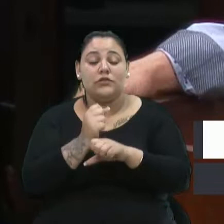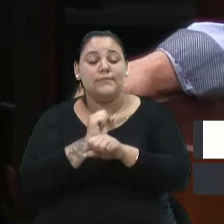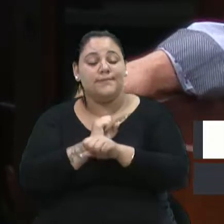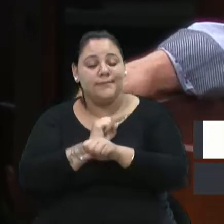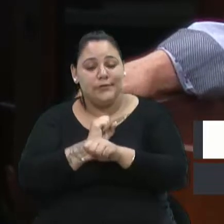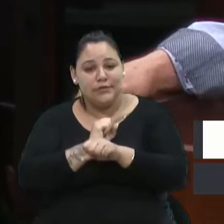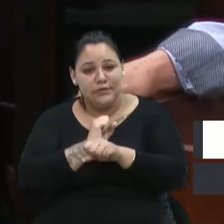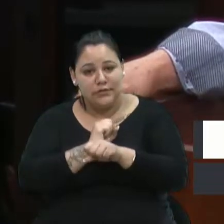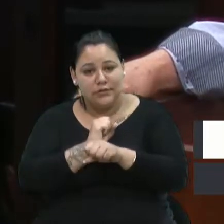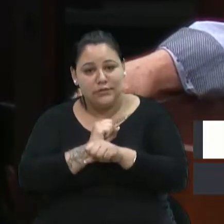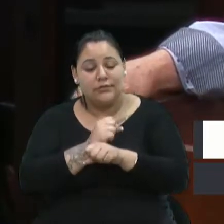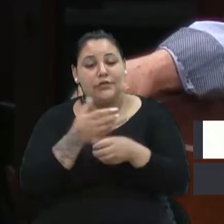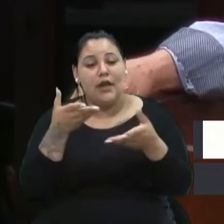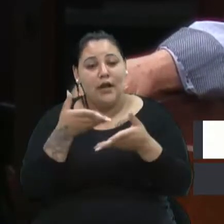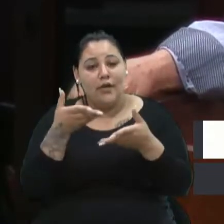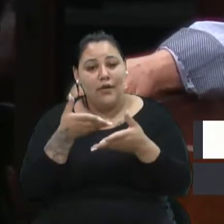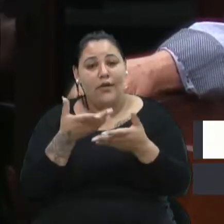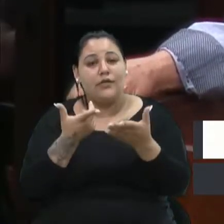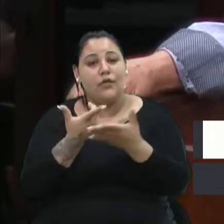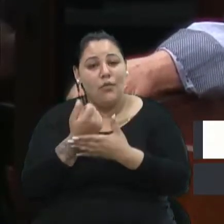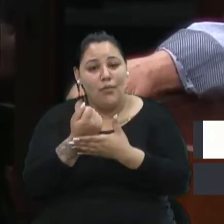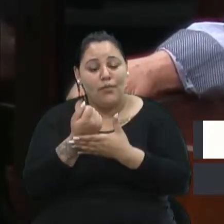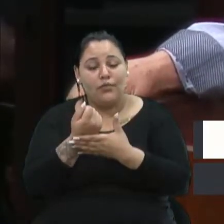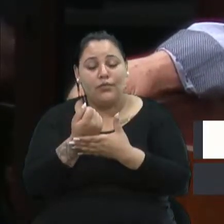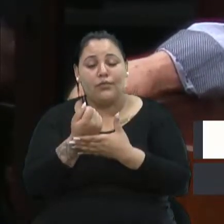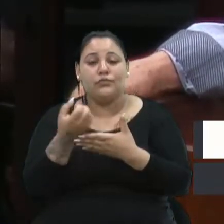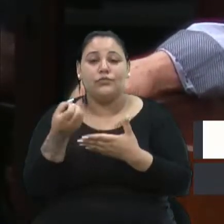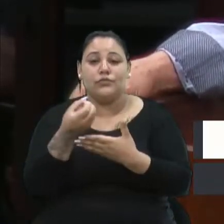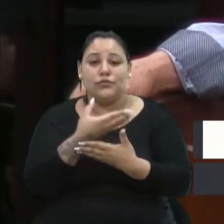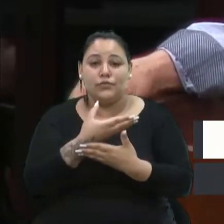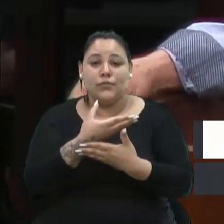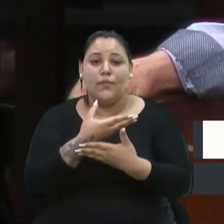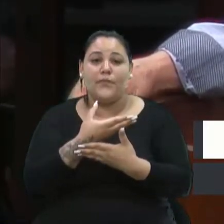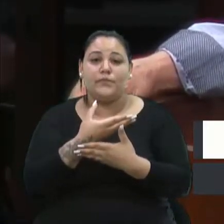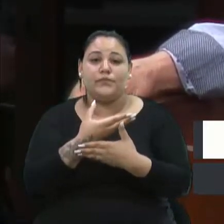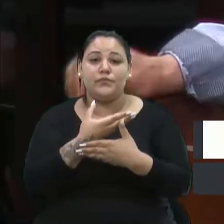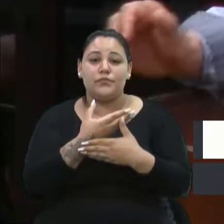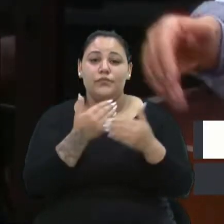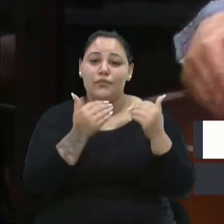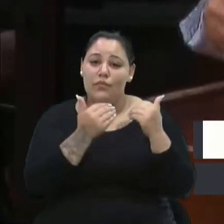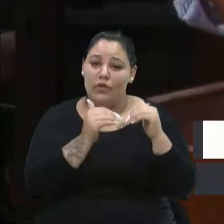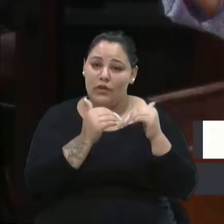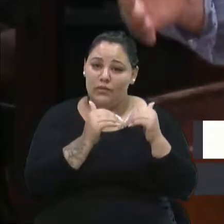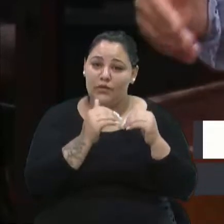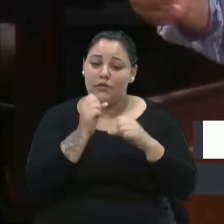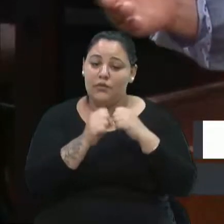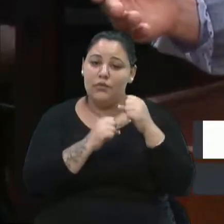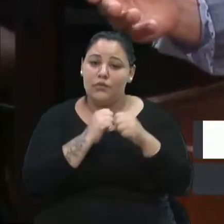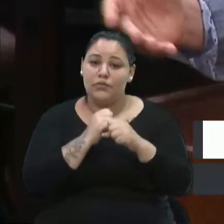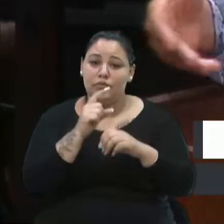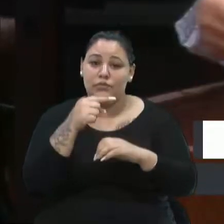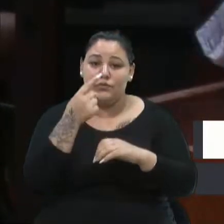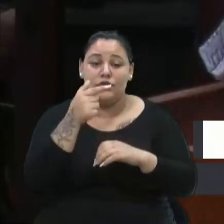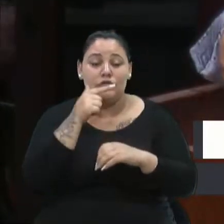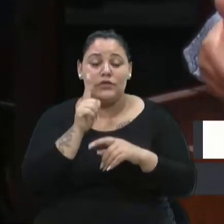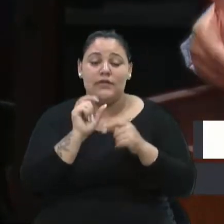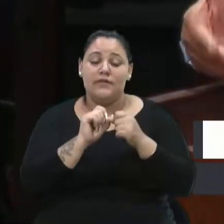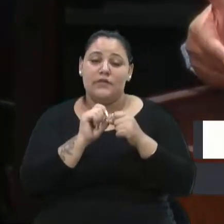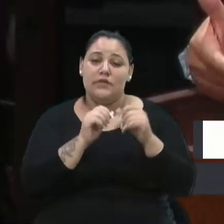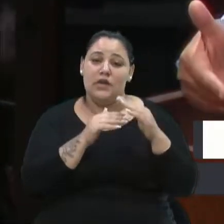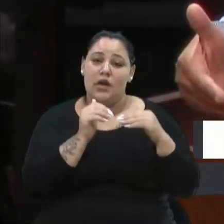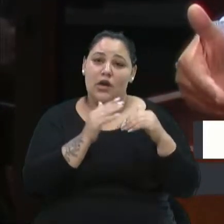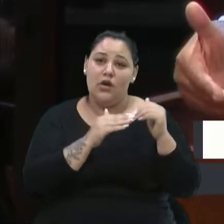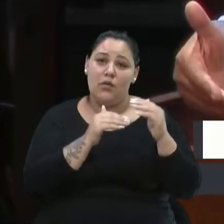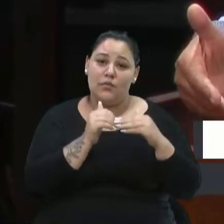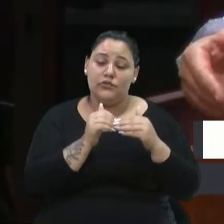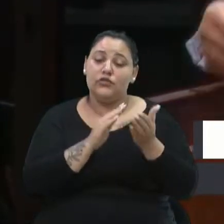desse novo maquinário que virá ao longo do ano que vem, que no mínimo se concretize alguma coisa, a gente espera e